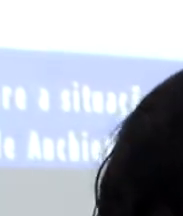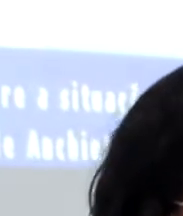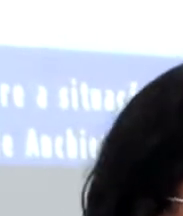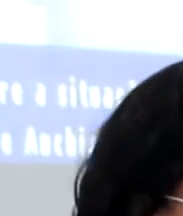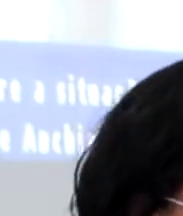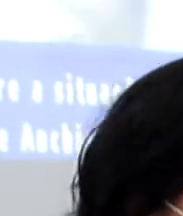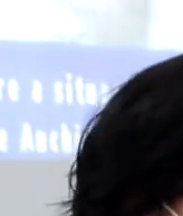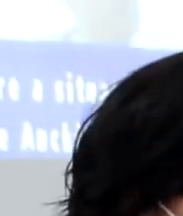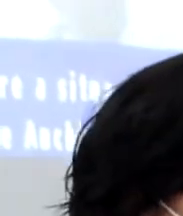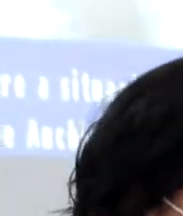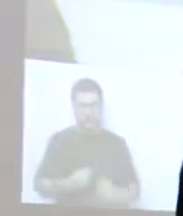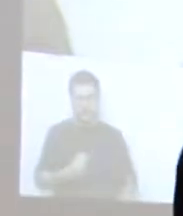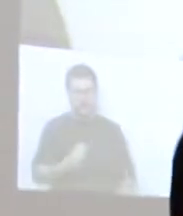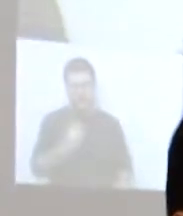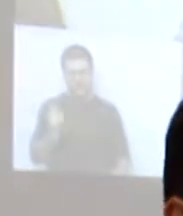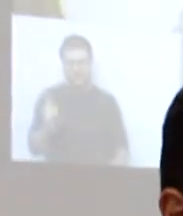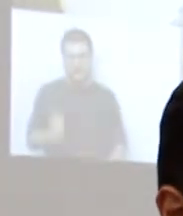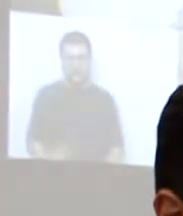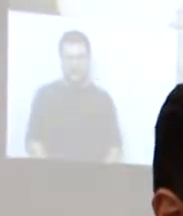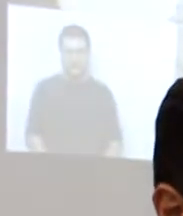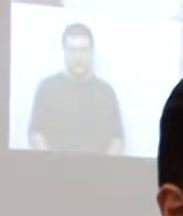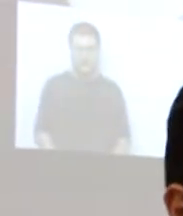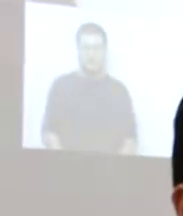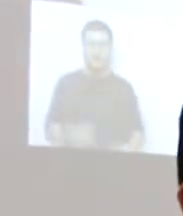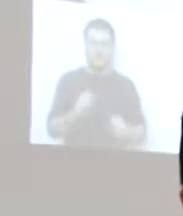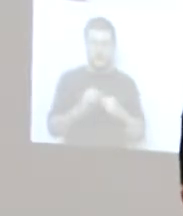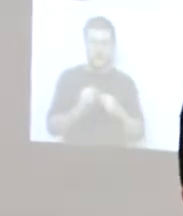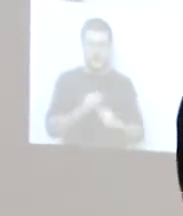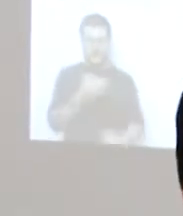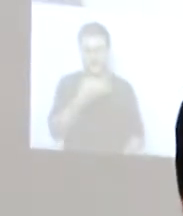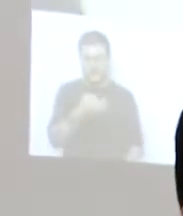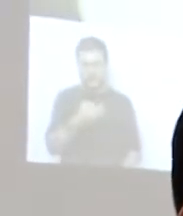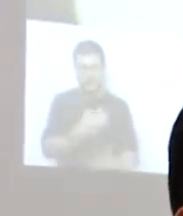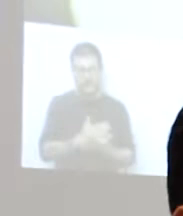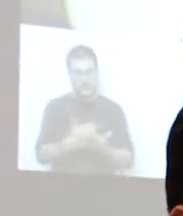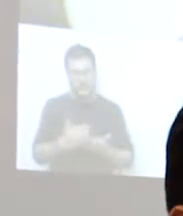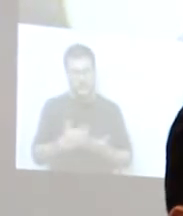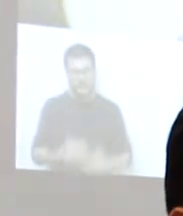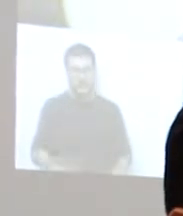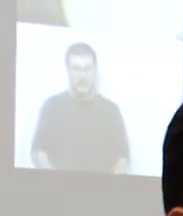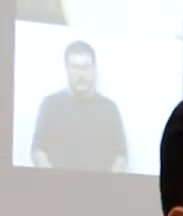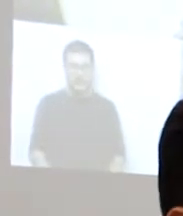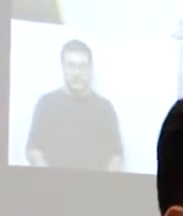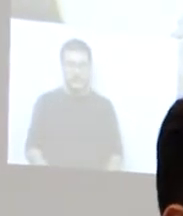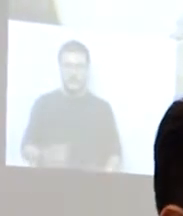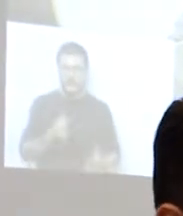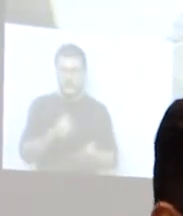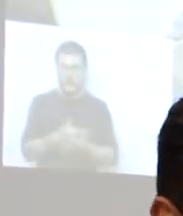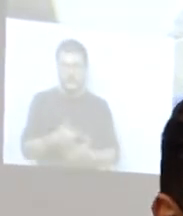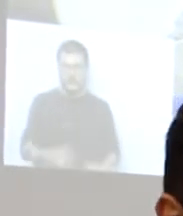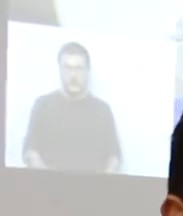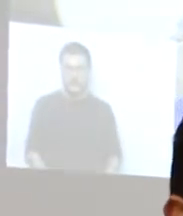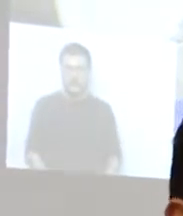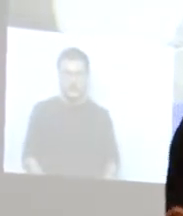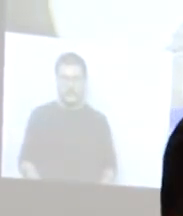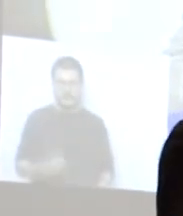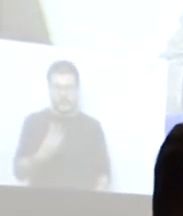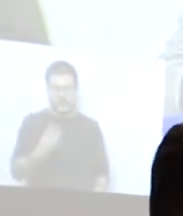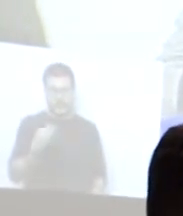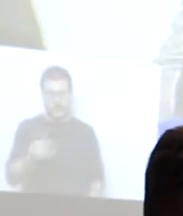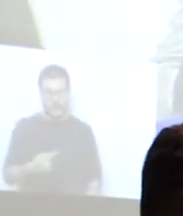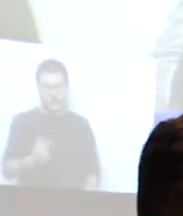uma gentrificação. Então foi feita uma proposta inicial, um pagamento de